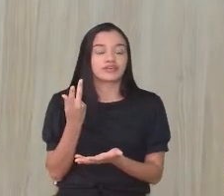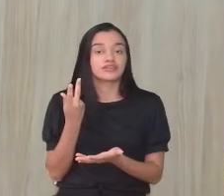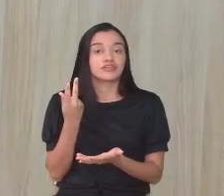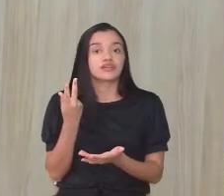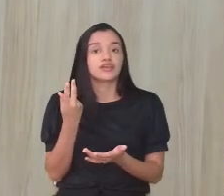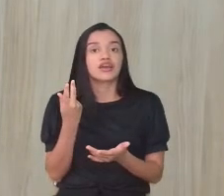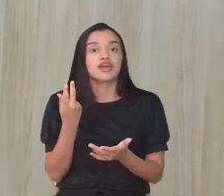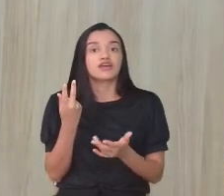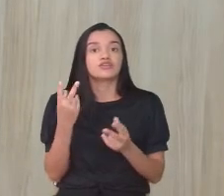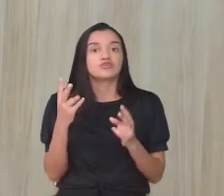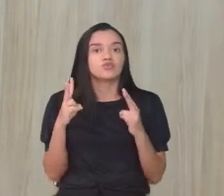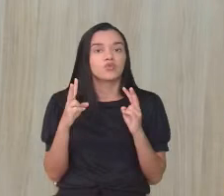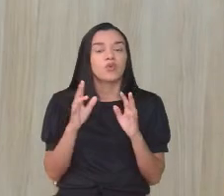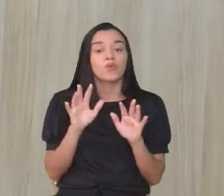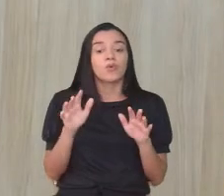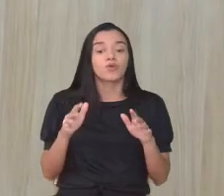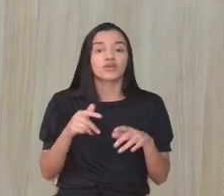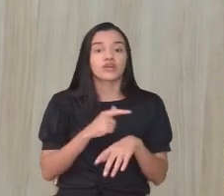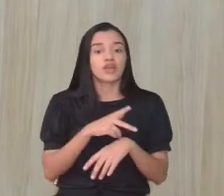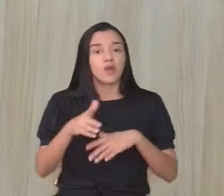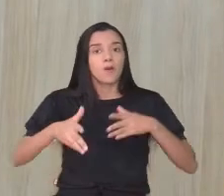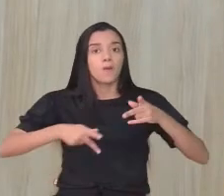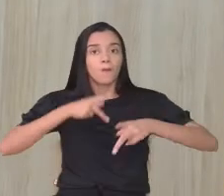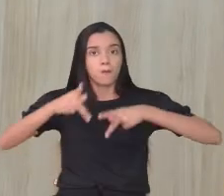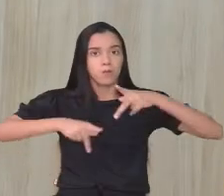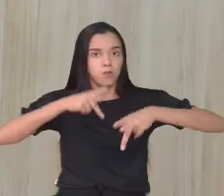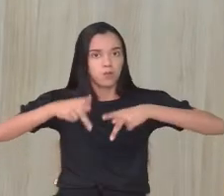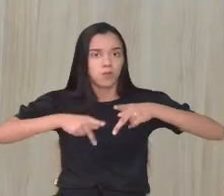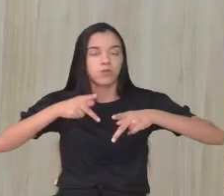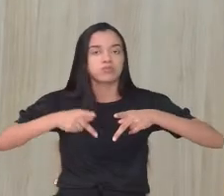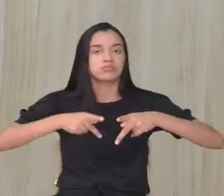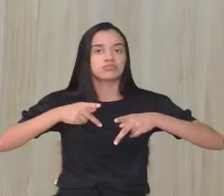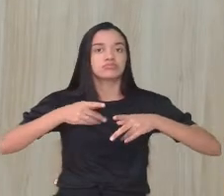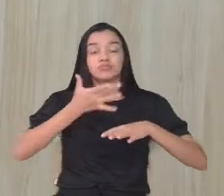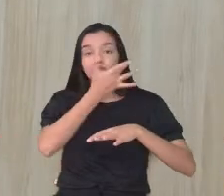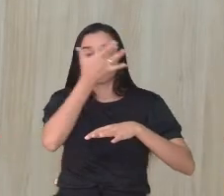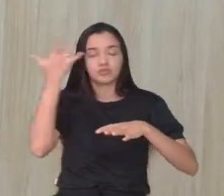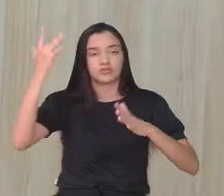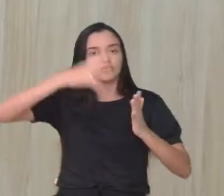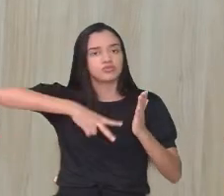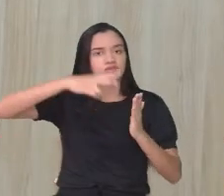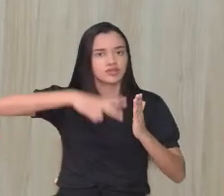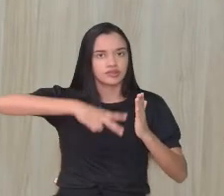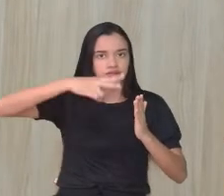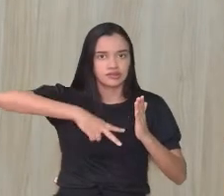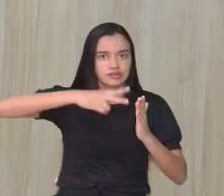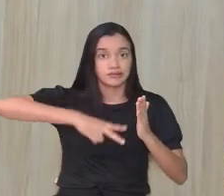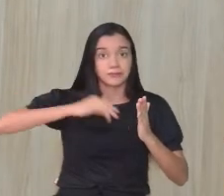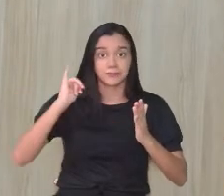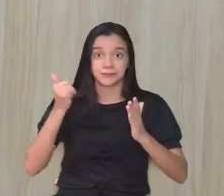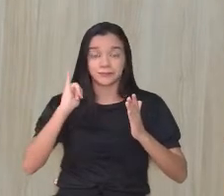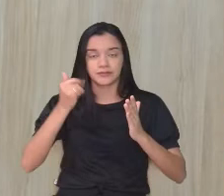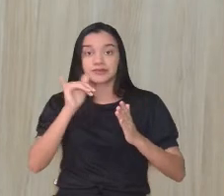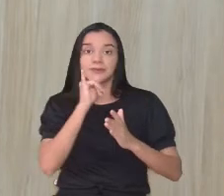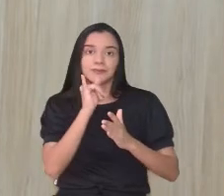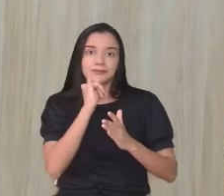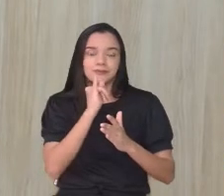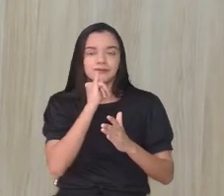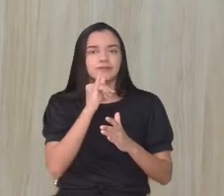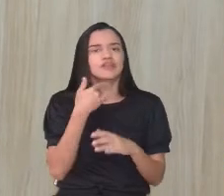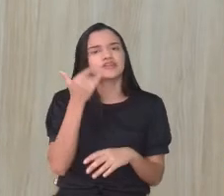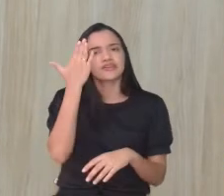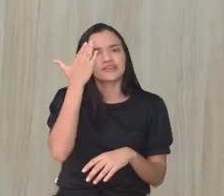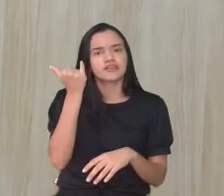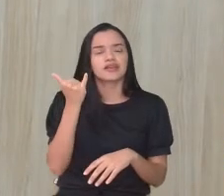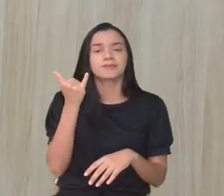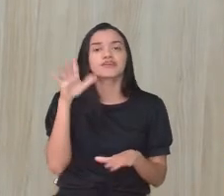público leitor. Sim. Porque o público leitor, ele possui a história aos poucos, né? Ao momento em que ela é contada. Então, por exemplo, a gente sabe